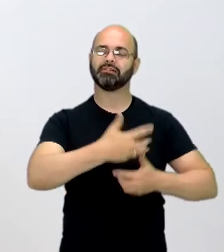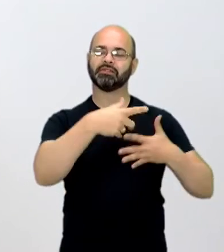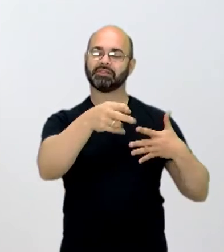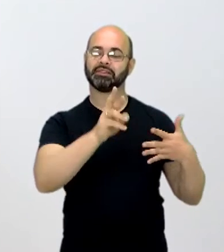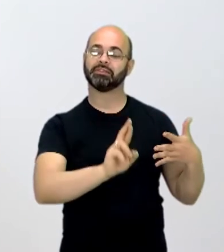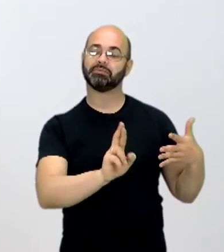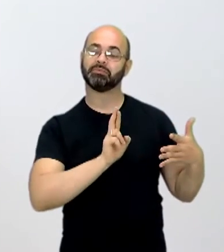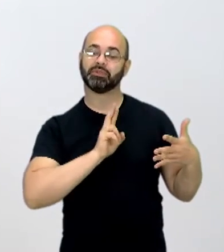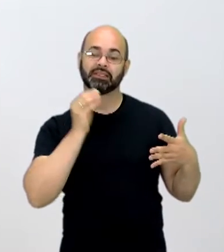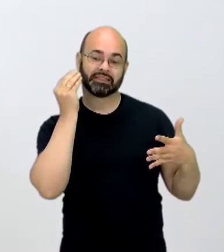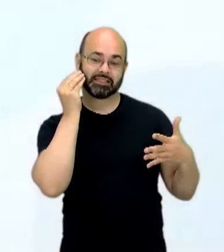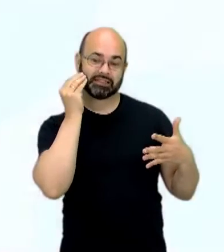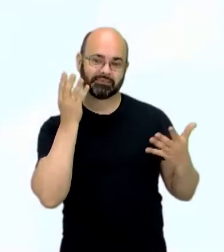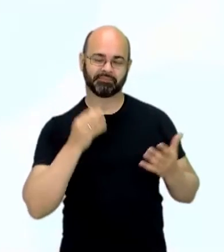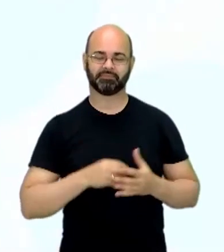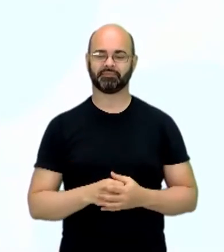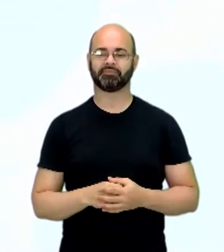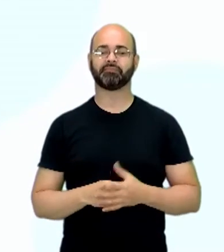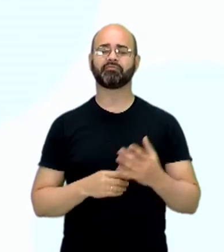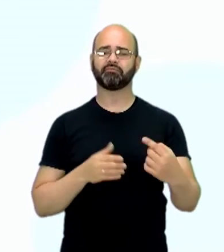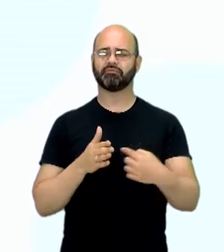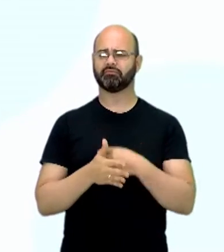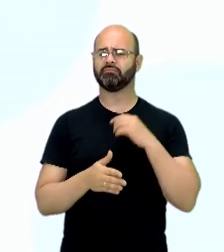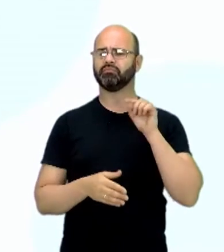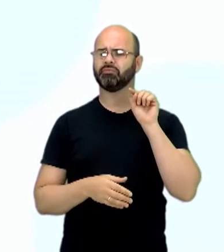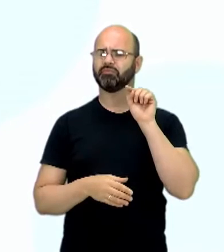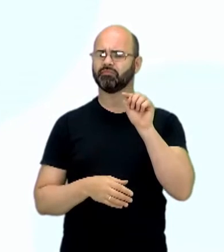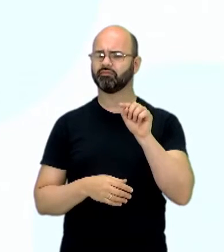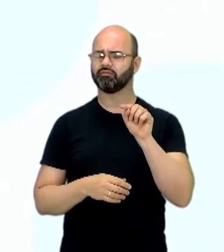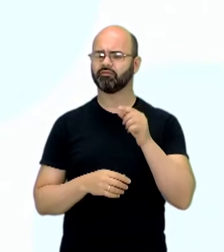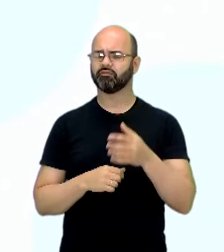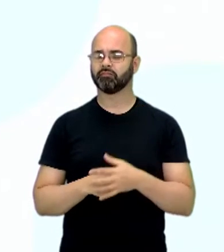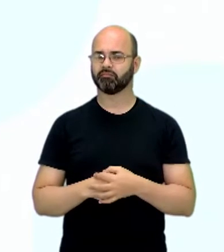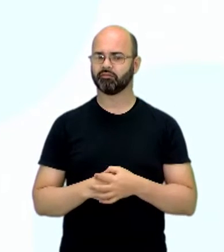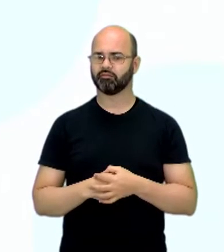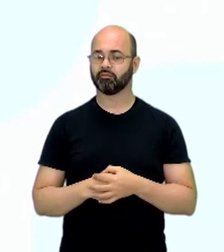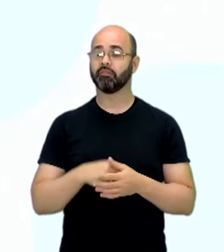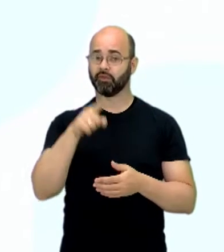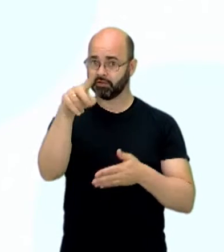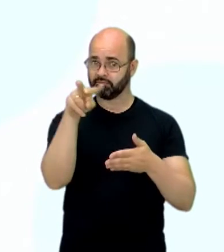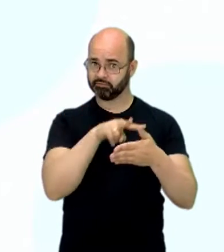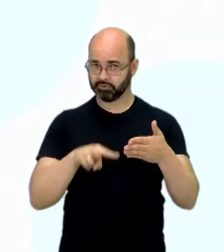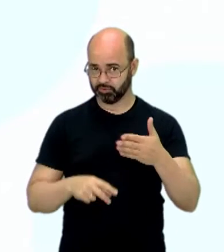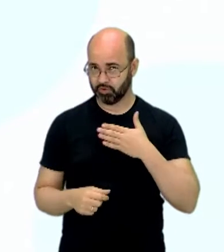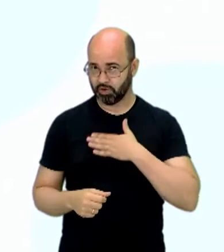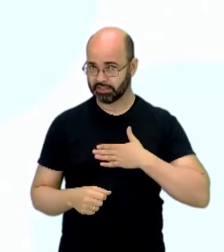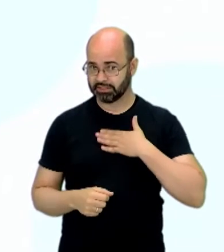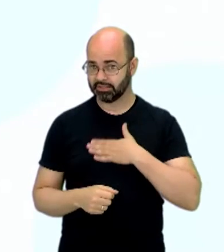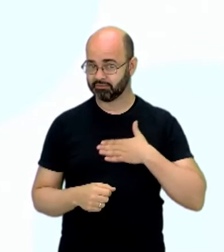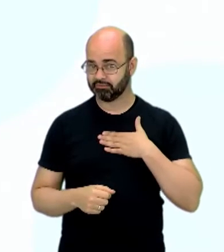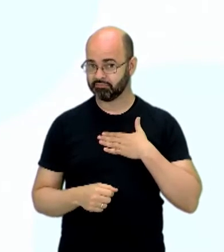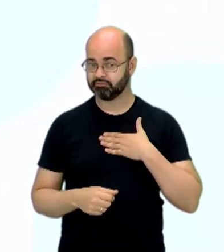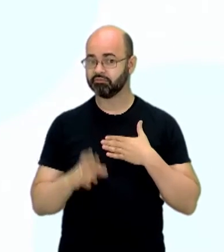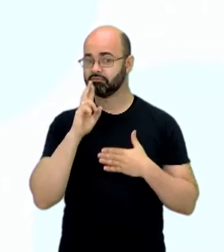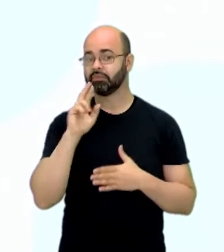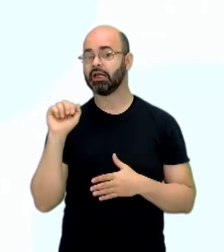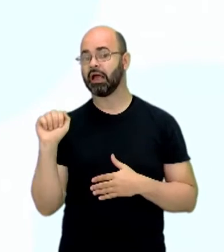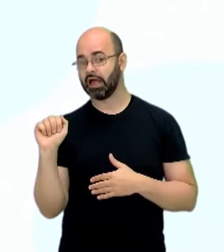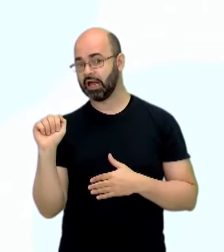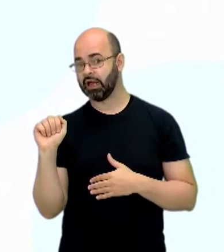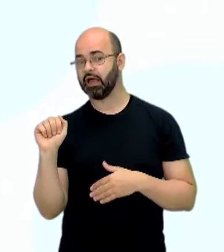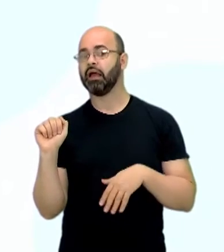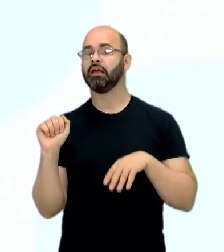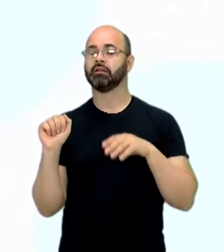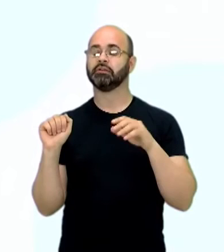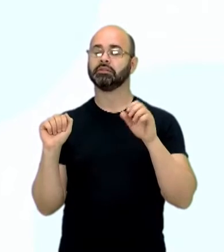responder a pesquisinha. A pergunta é, do you like reading? Você gosta de ler? Resposta A, yes I do,